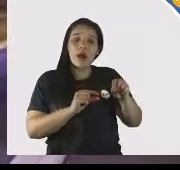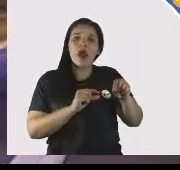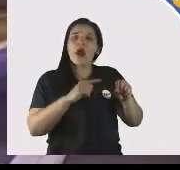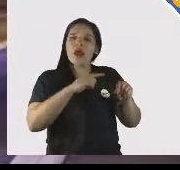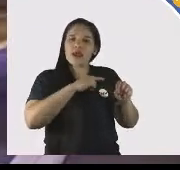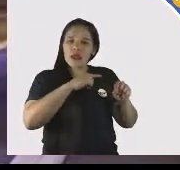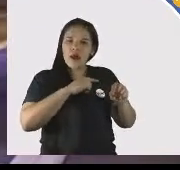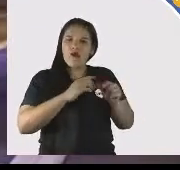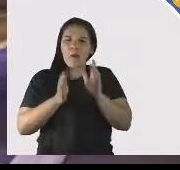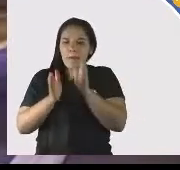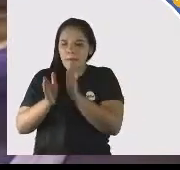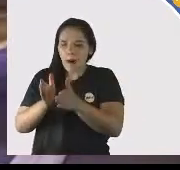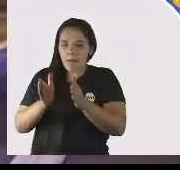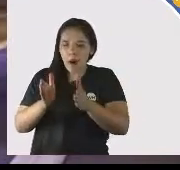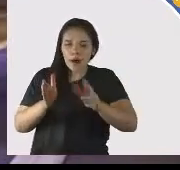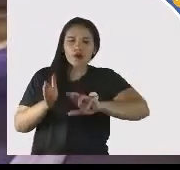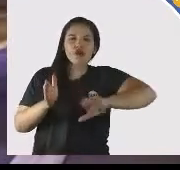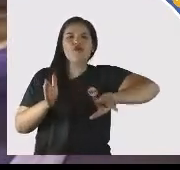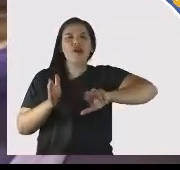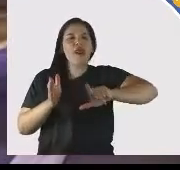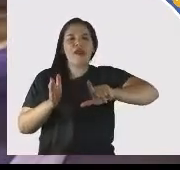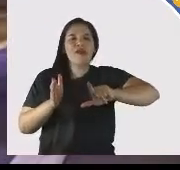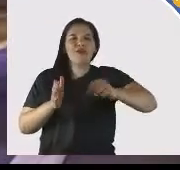distintos de caminhões